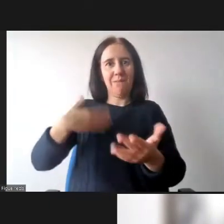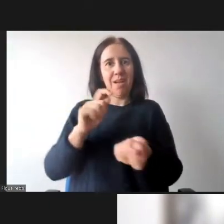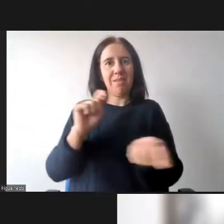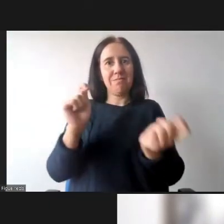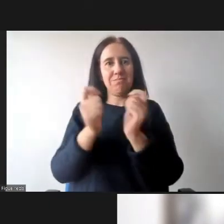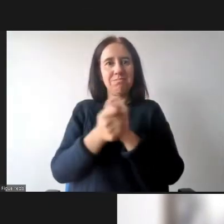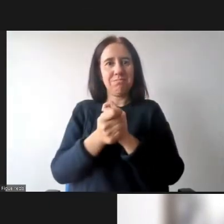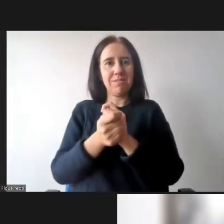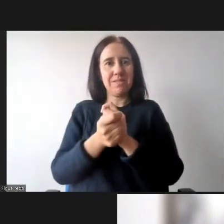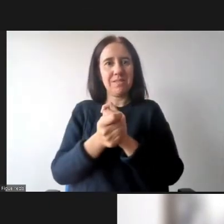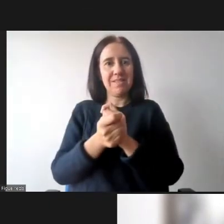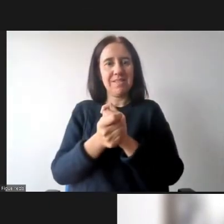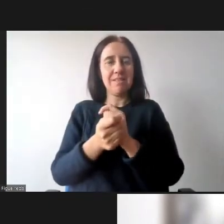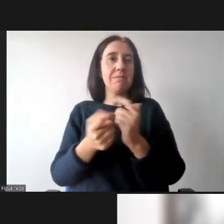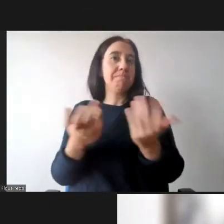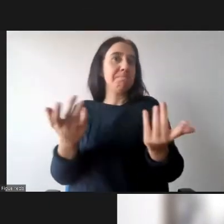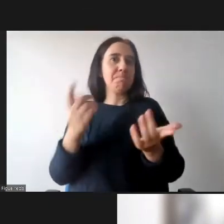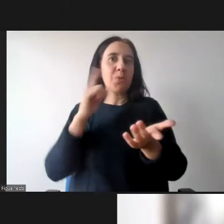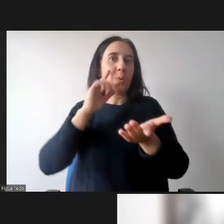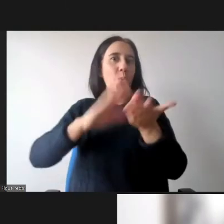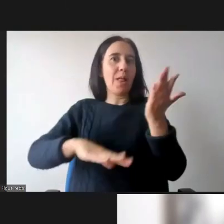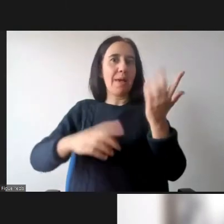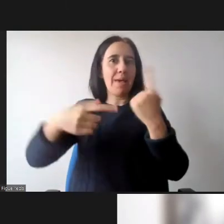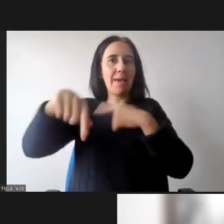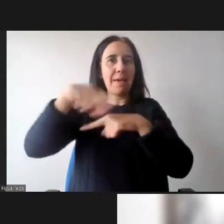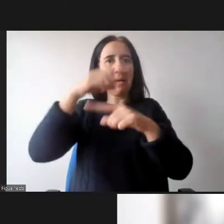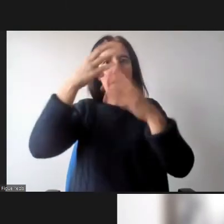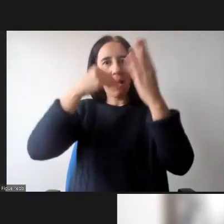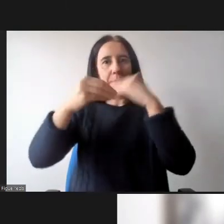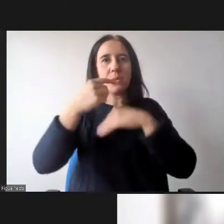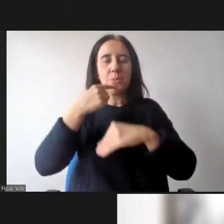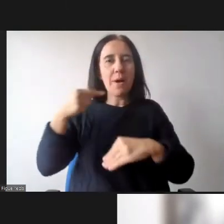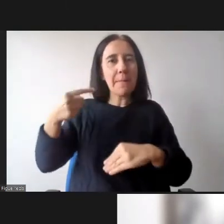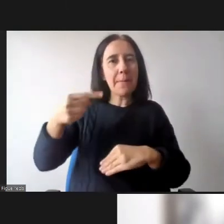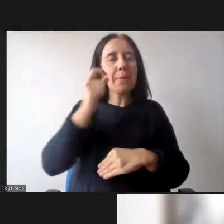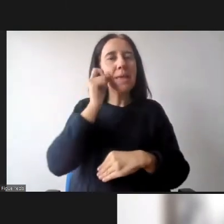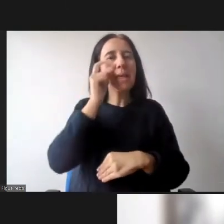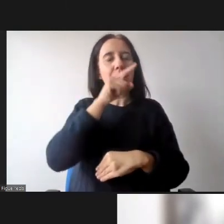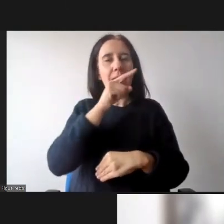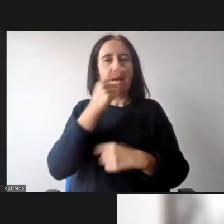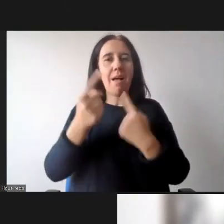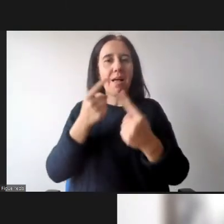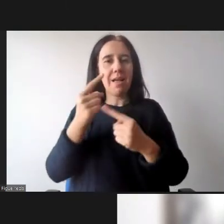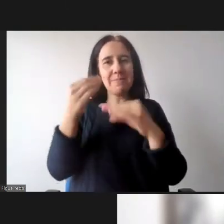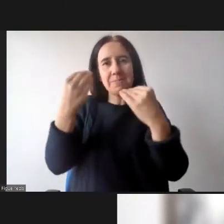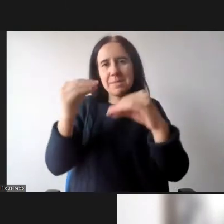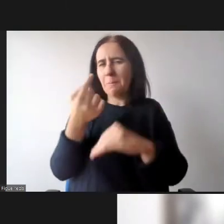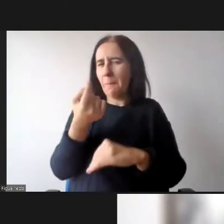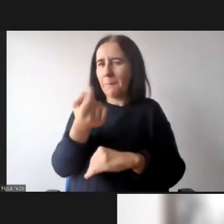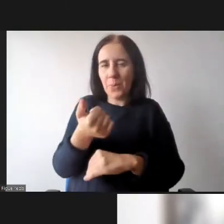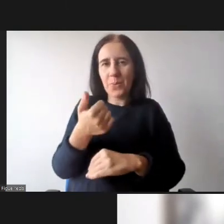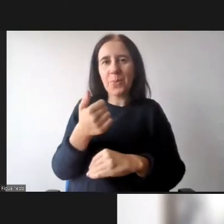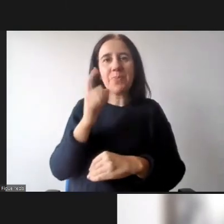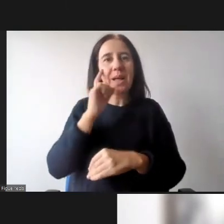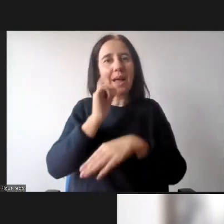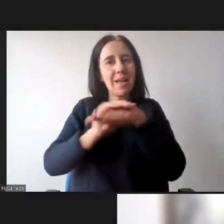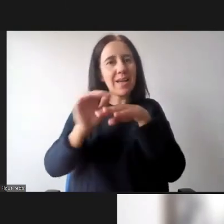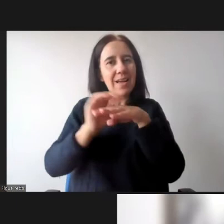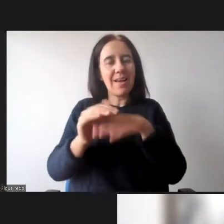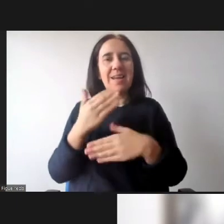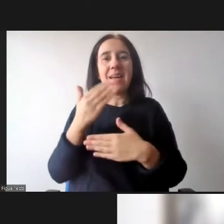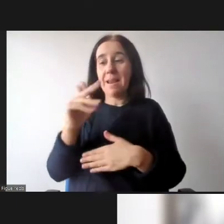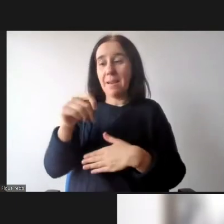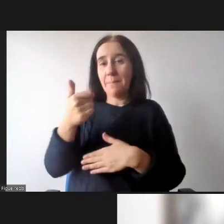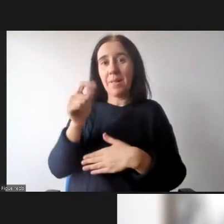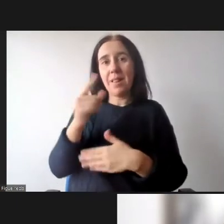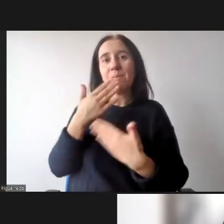em colegas com quem muito aprendo diariamente, alguém a quem ensinei tão pouco. Muito obrigada, cara Anabela, muito obrigada também